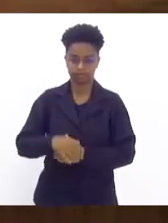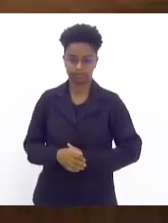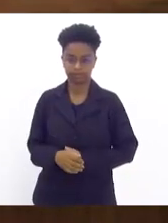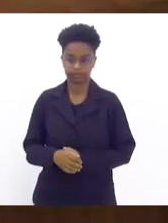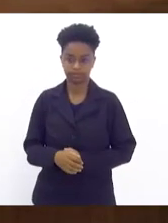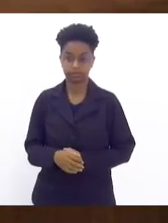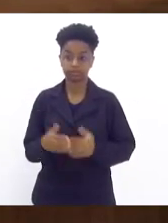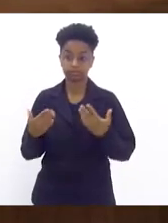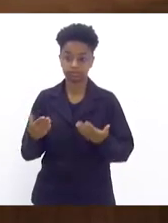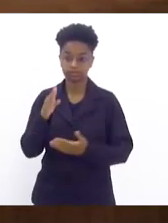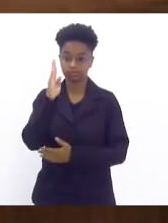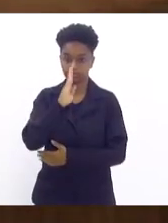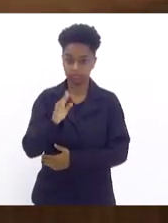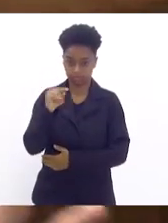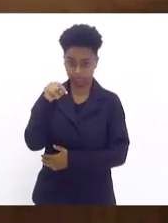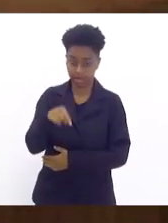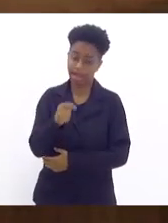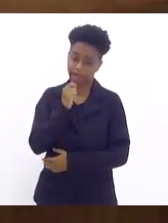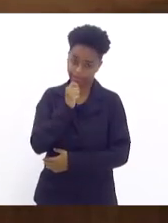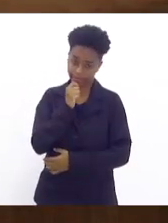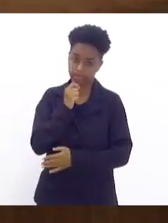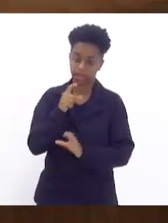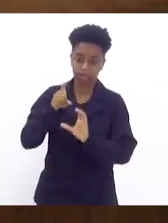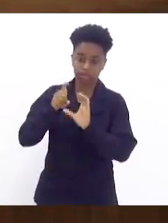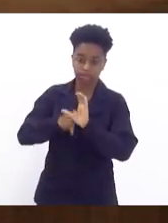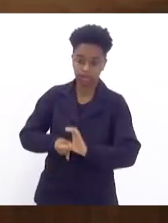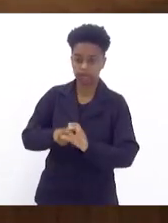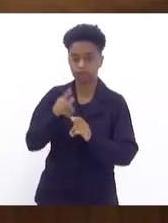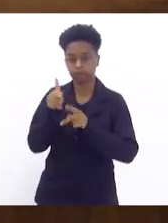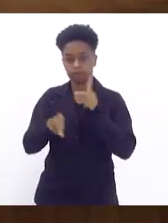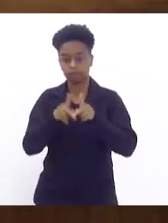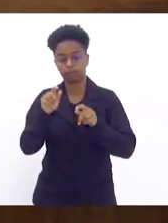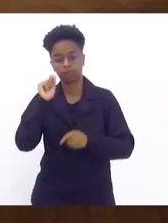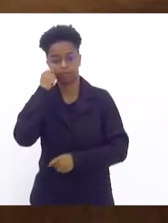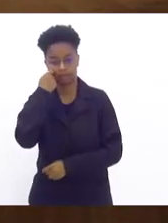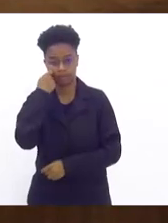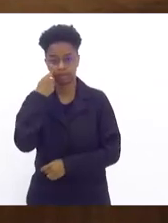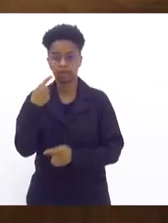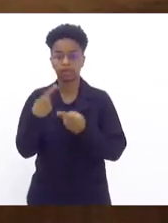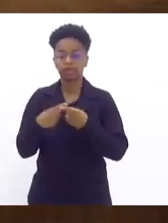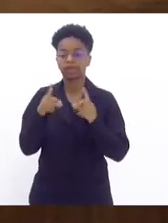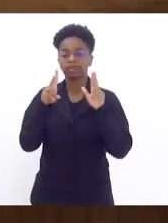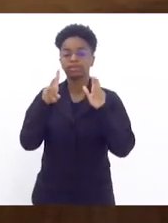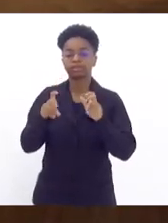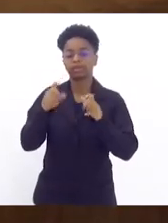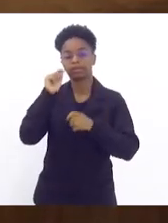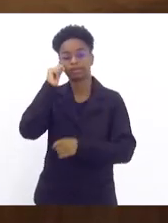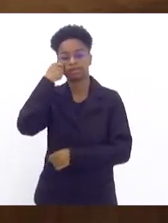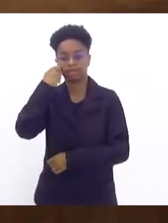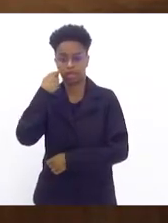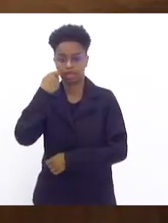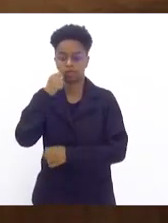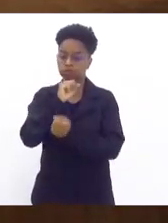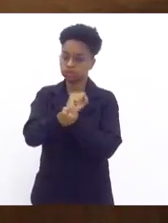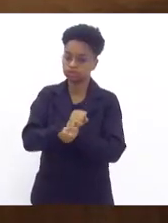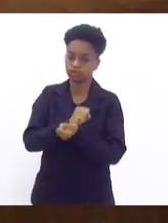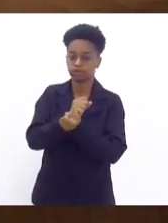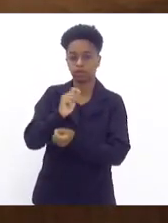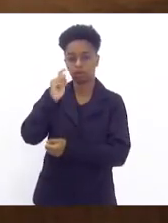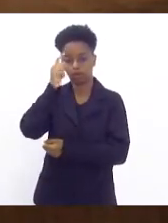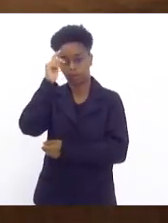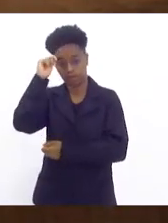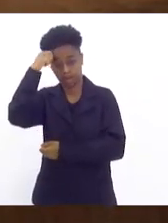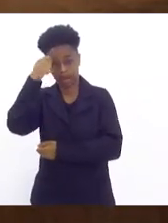o Brasil ainda deve muito a população negra questão negra no Brasil a questão da escravidão negra